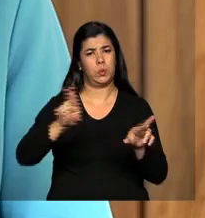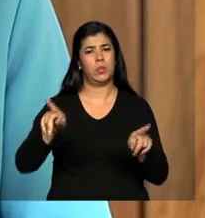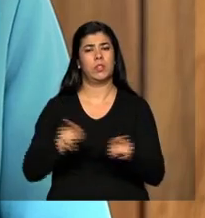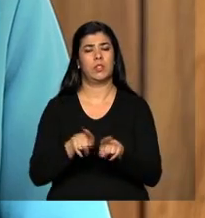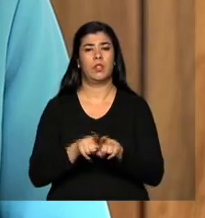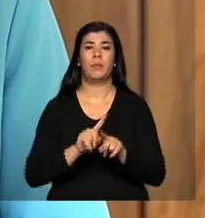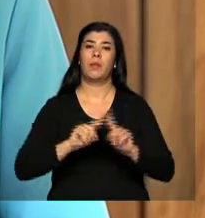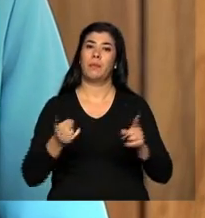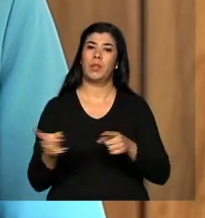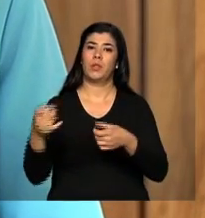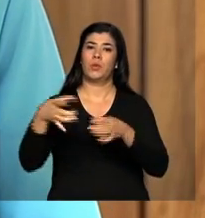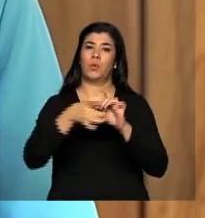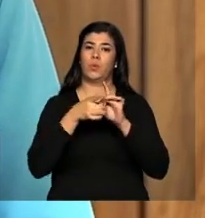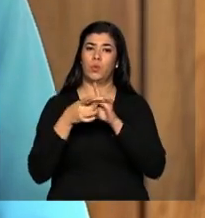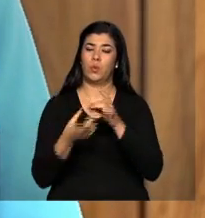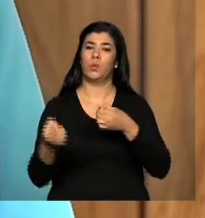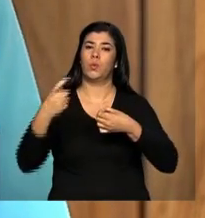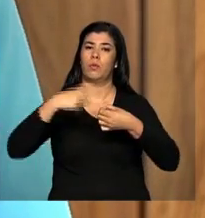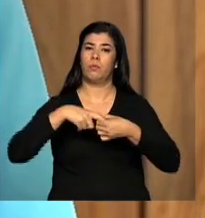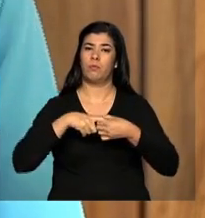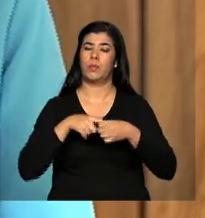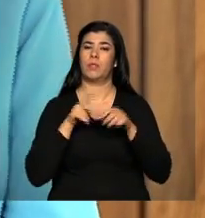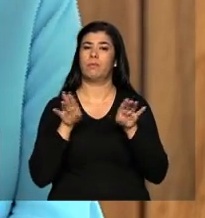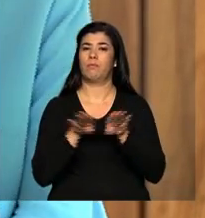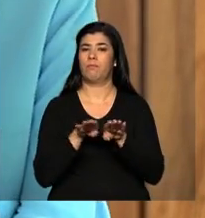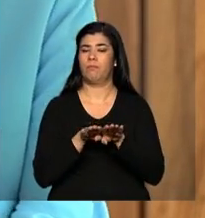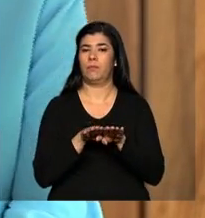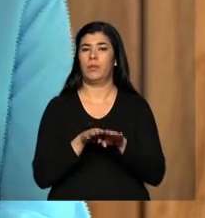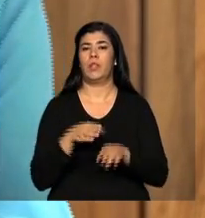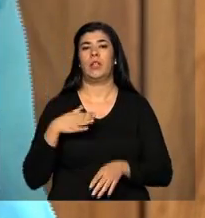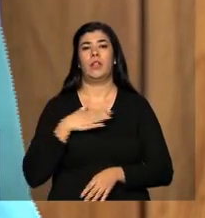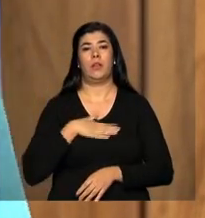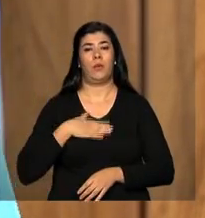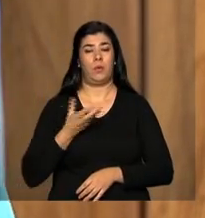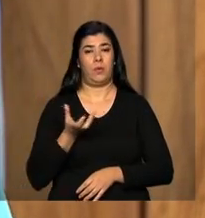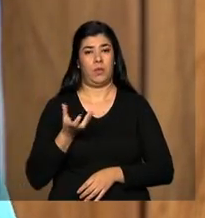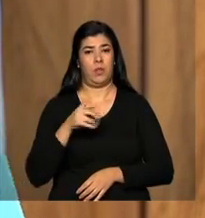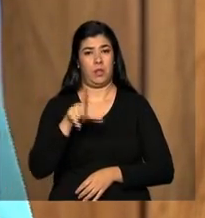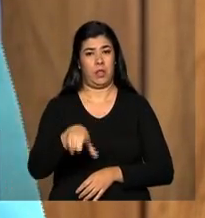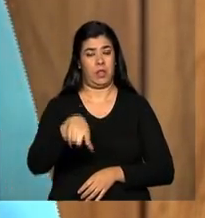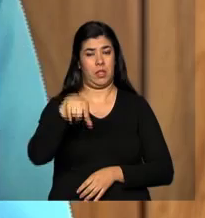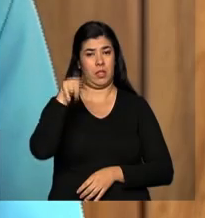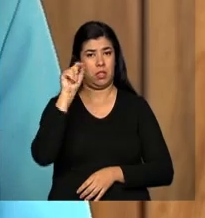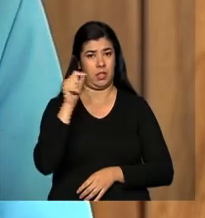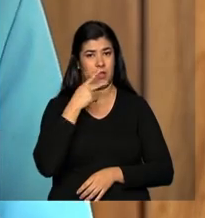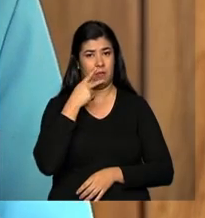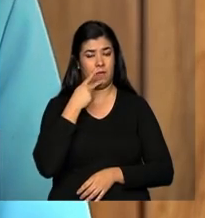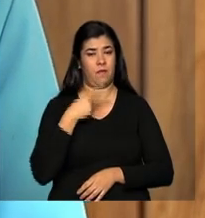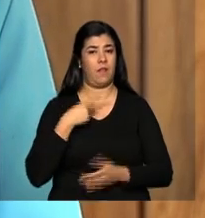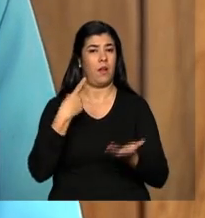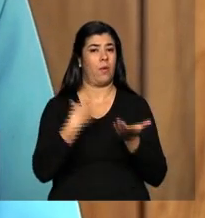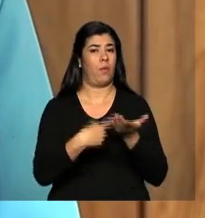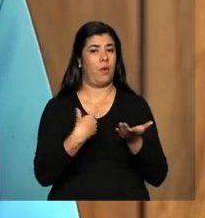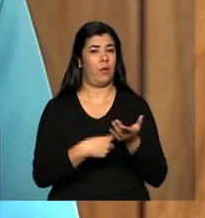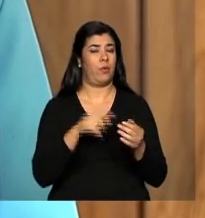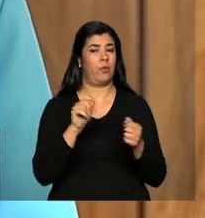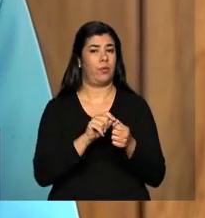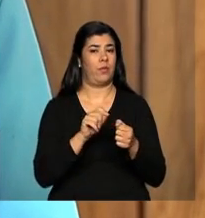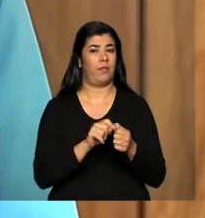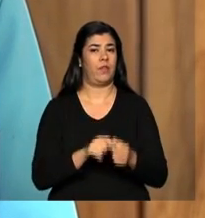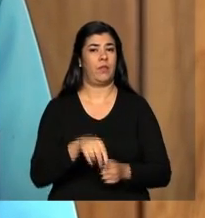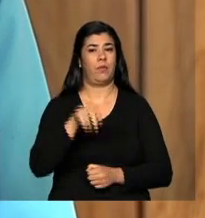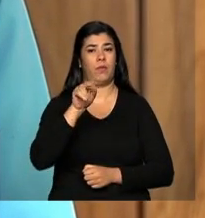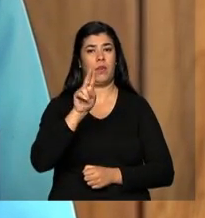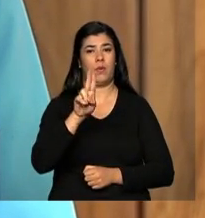nossas parcerias comerciais. Gostaria de destacar o acordo com a União Europeia, como sendo